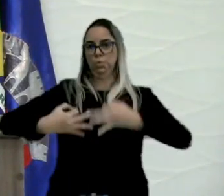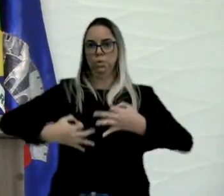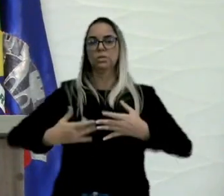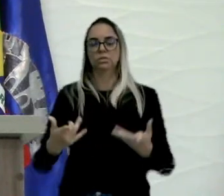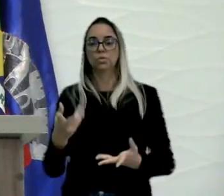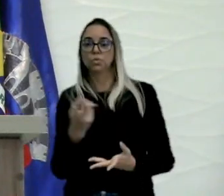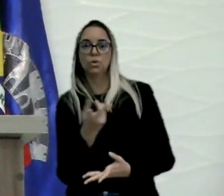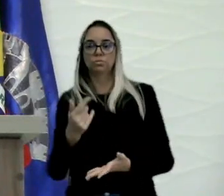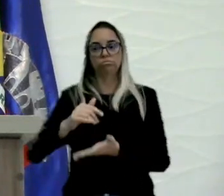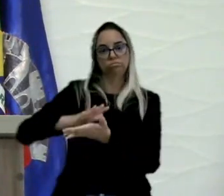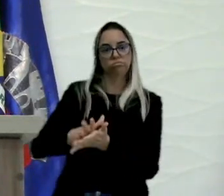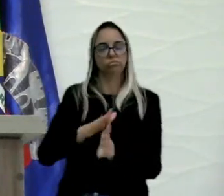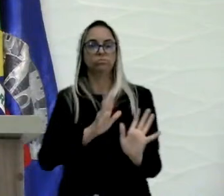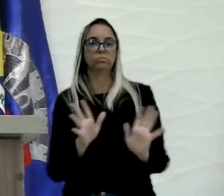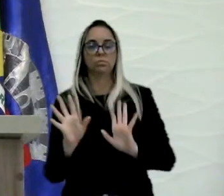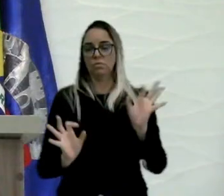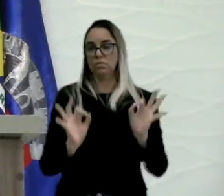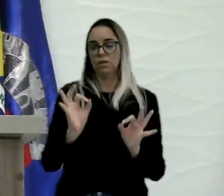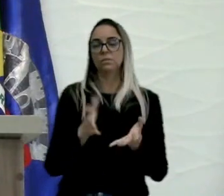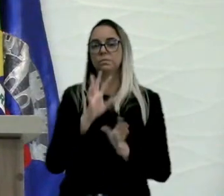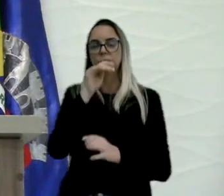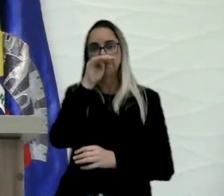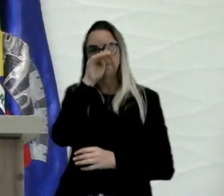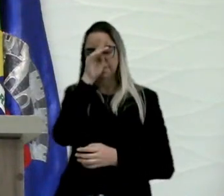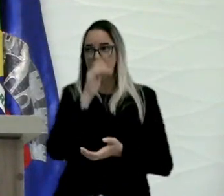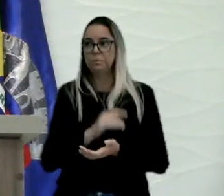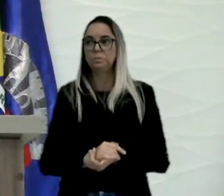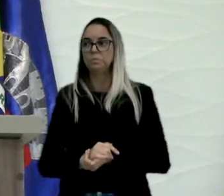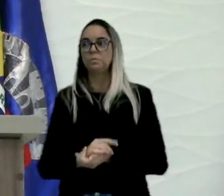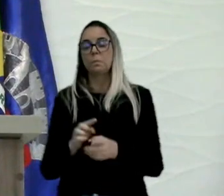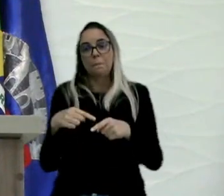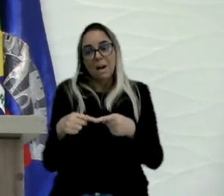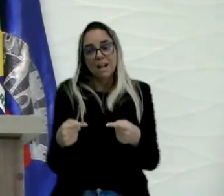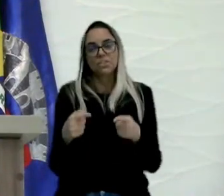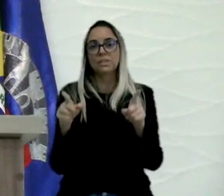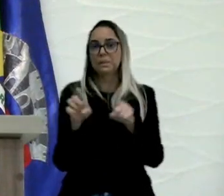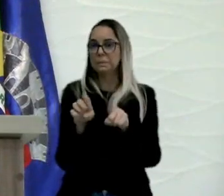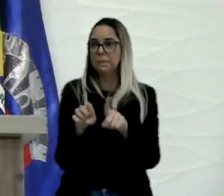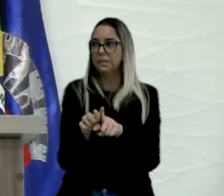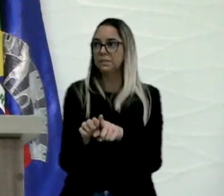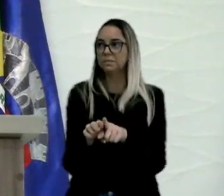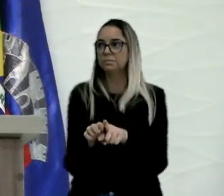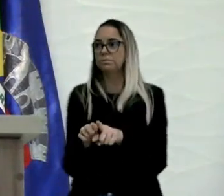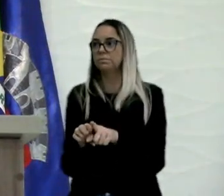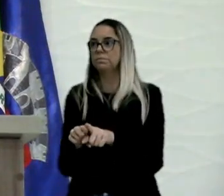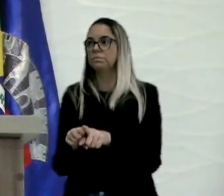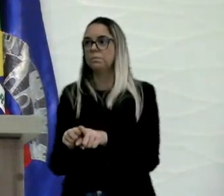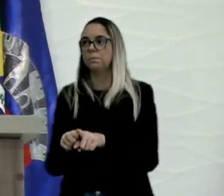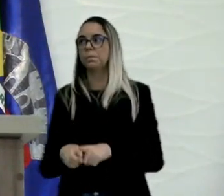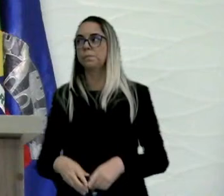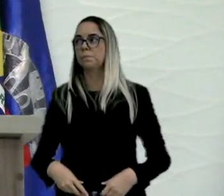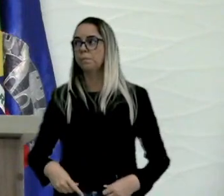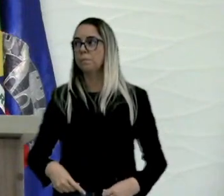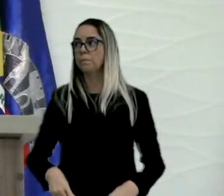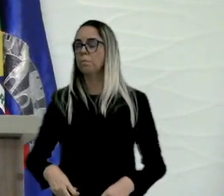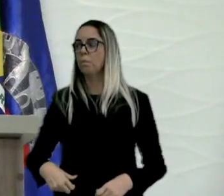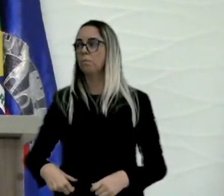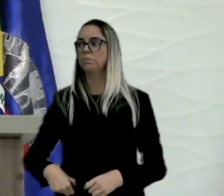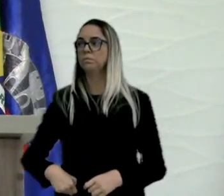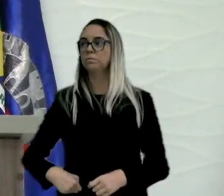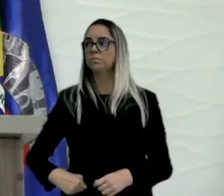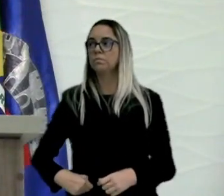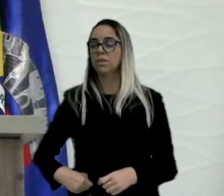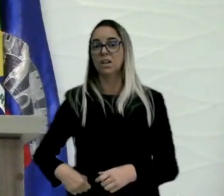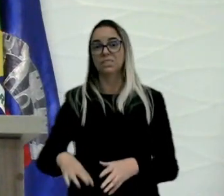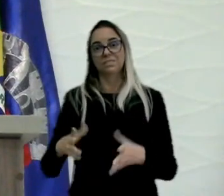quando o caban não é é eh como é que se chama não tem